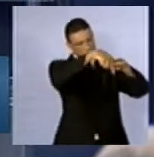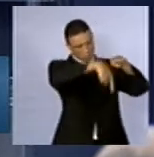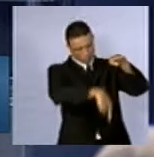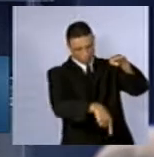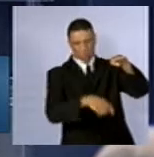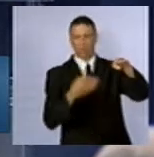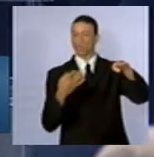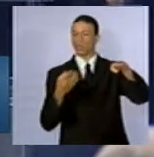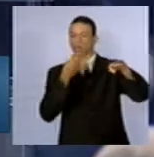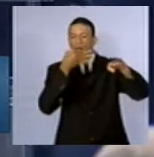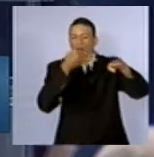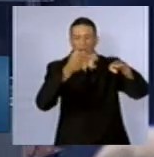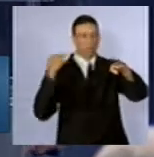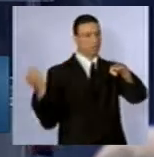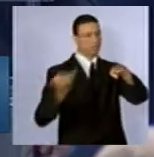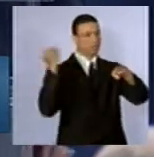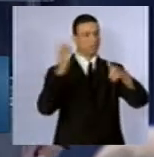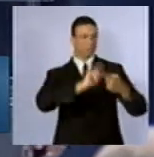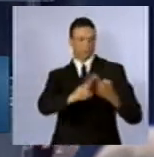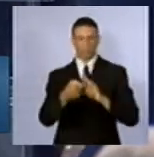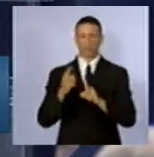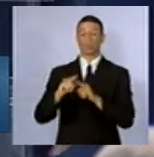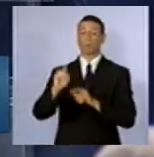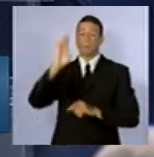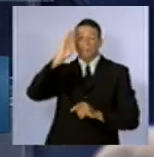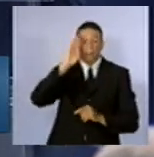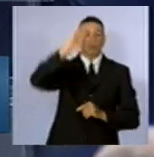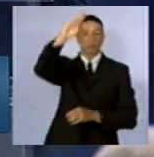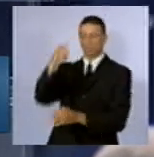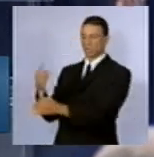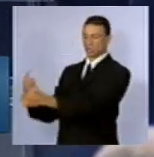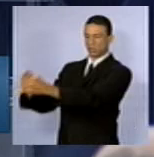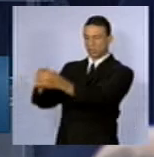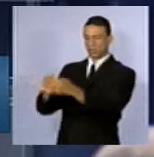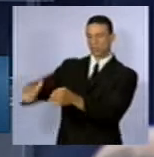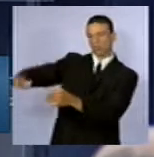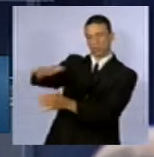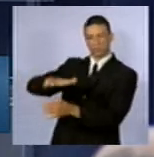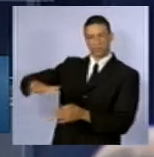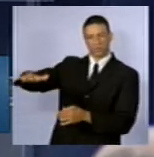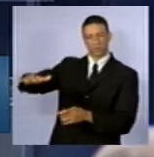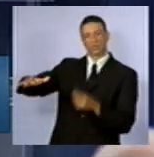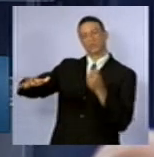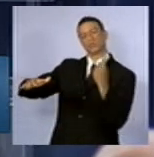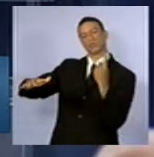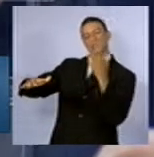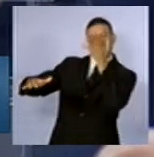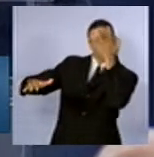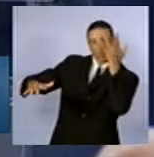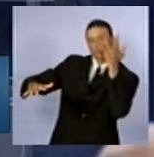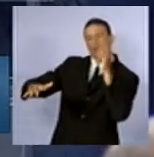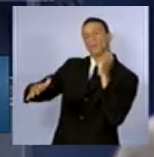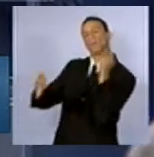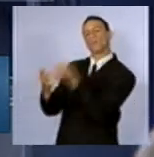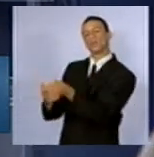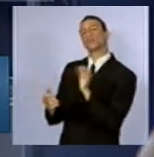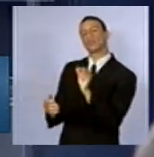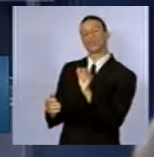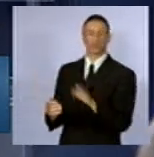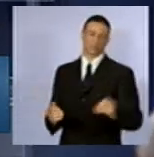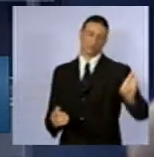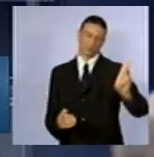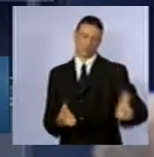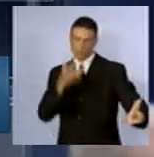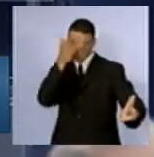discutir isso particularmente nas zonas urbanas porém quem vai pagar são os próprios consumidores